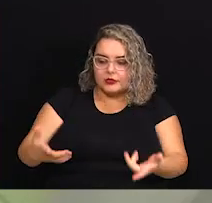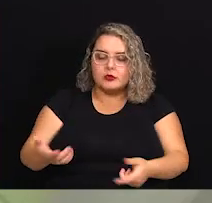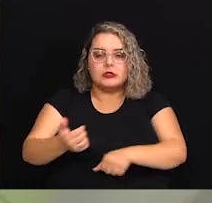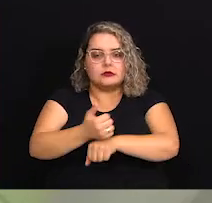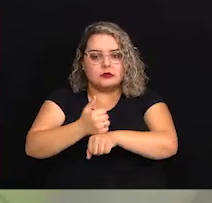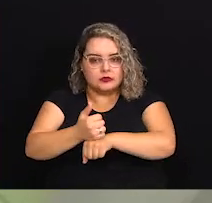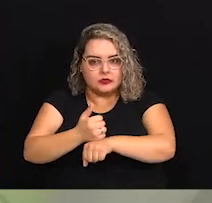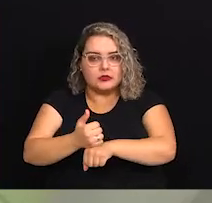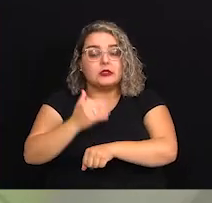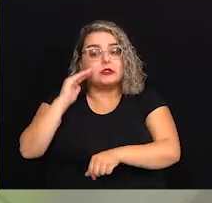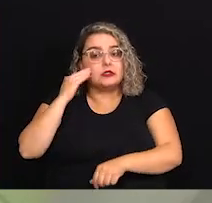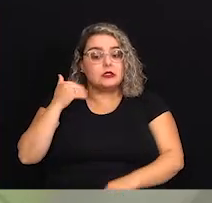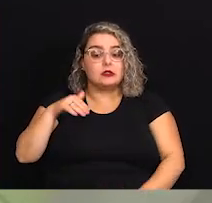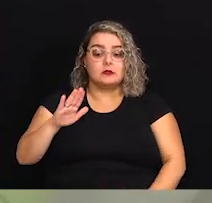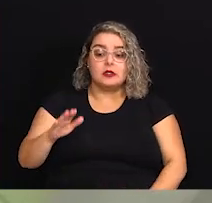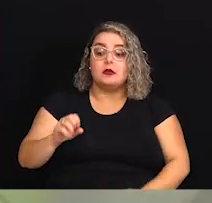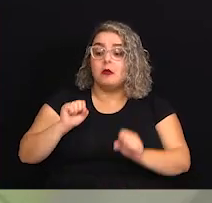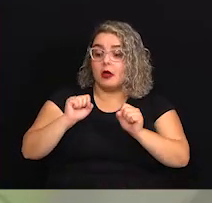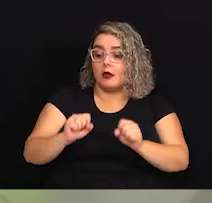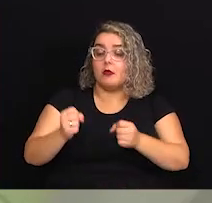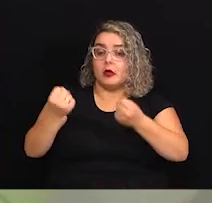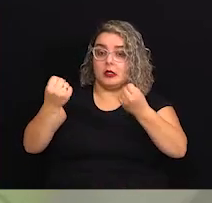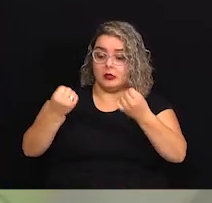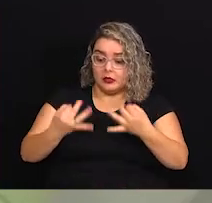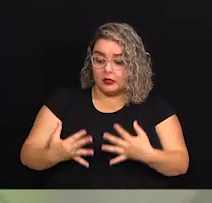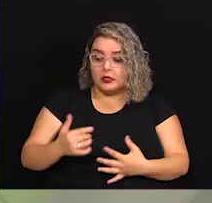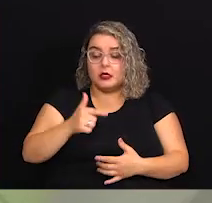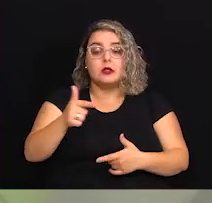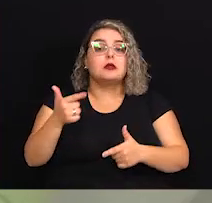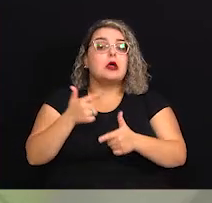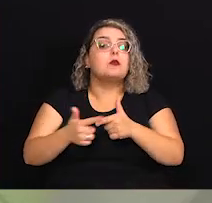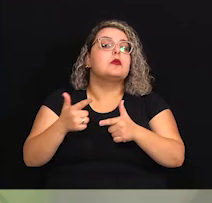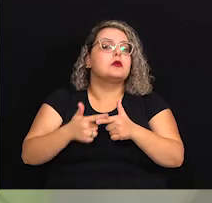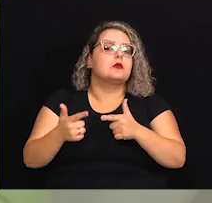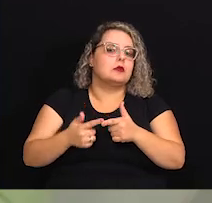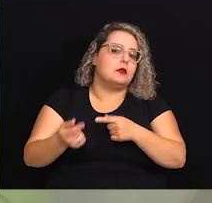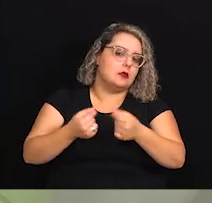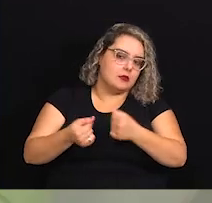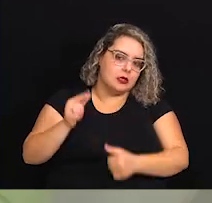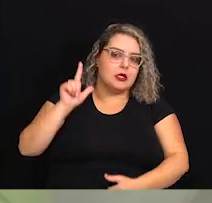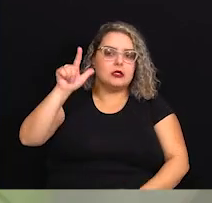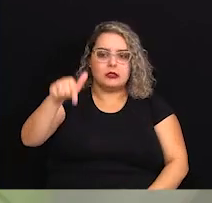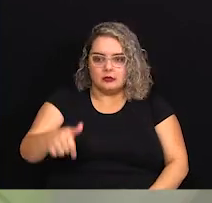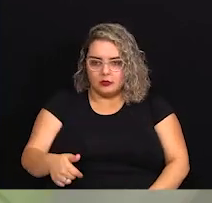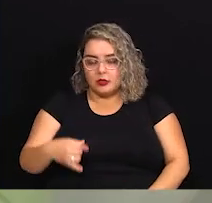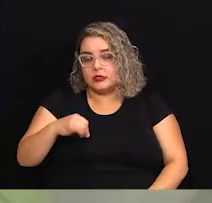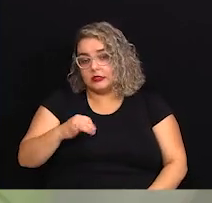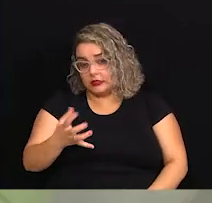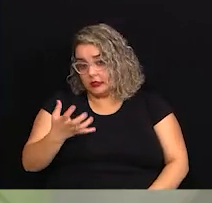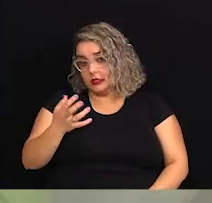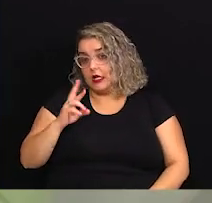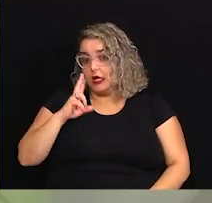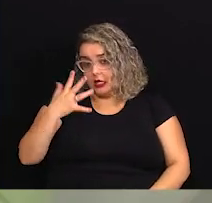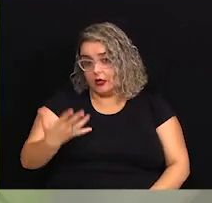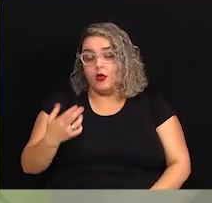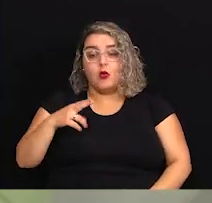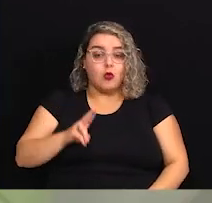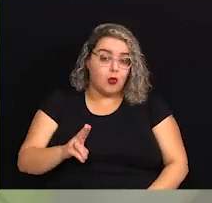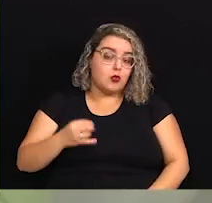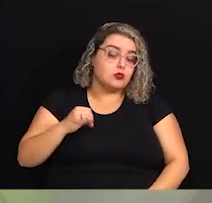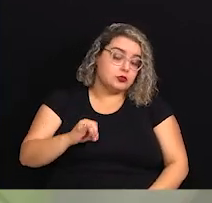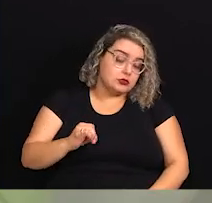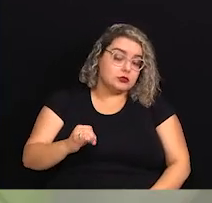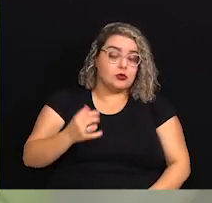mais do assunto para que ela possa realmente não ter mais problemas financeiros depois, se for isso que ela quer resolver, ou se